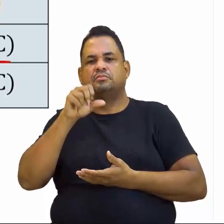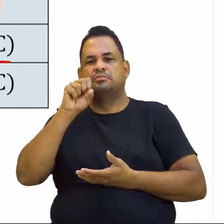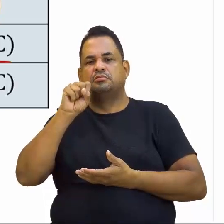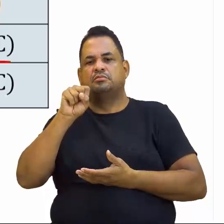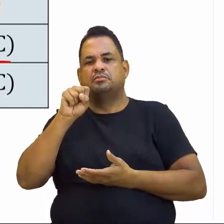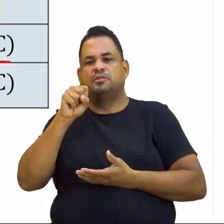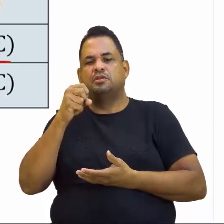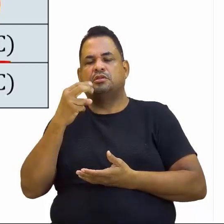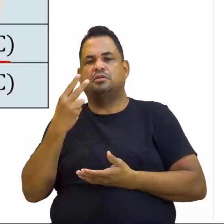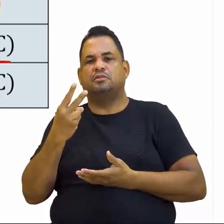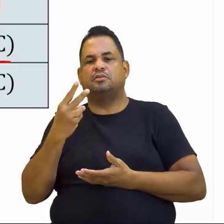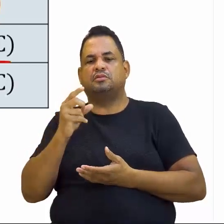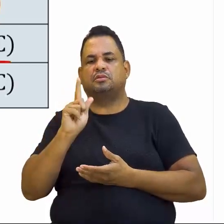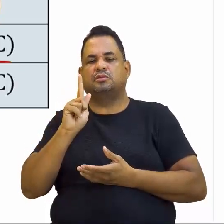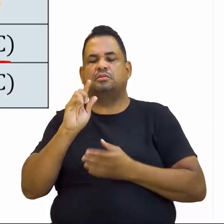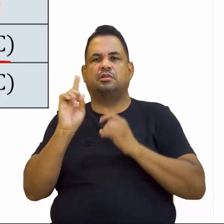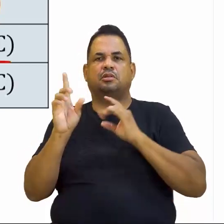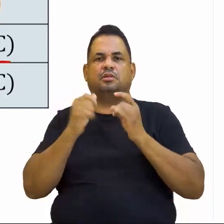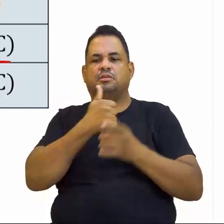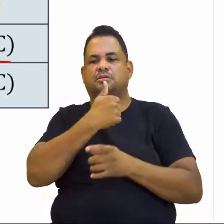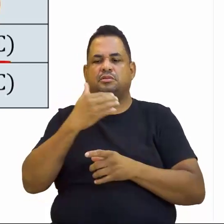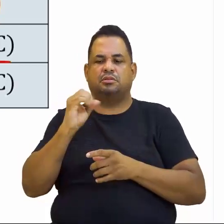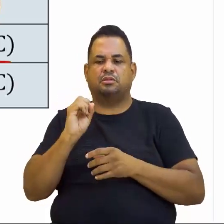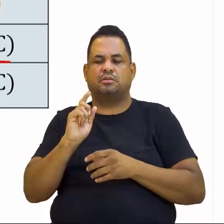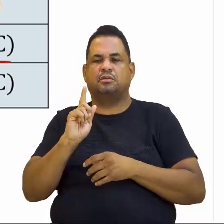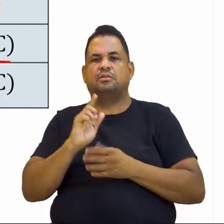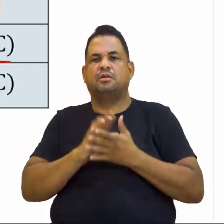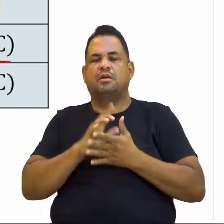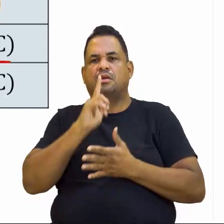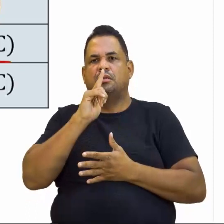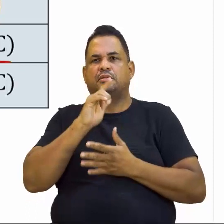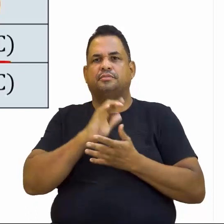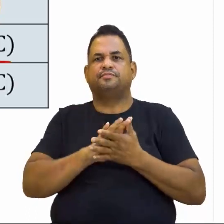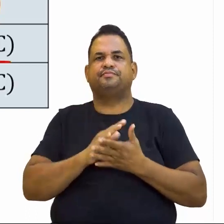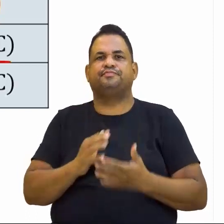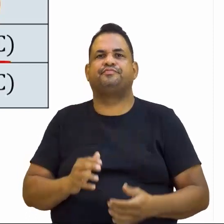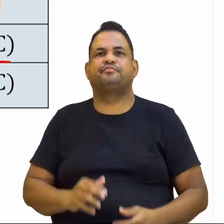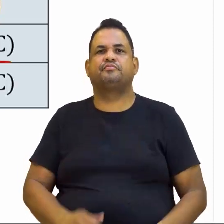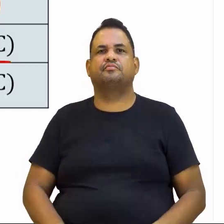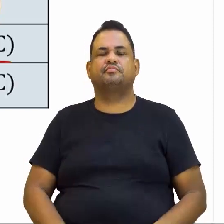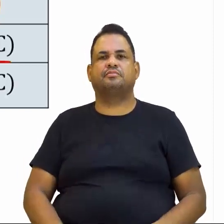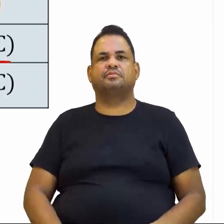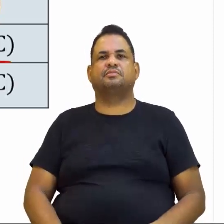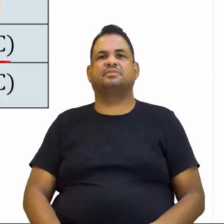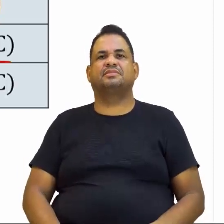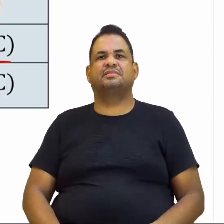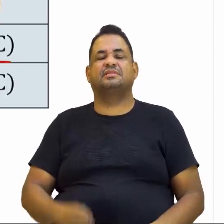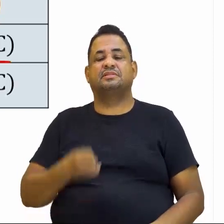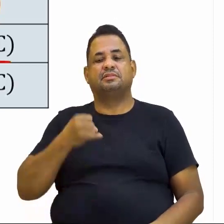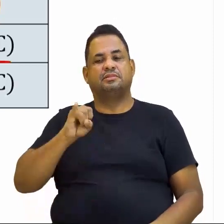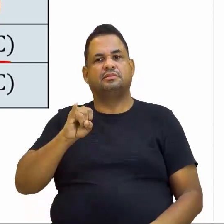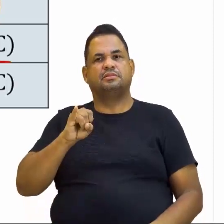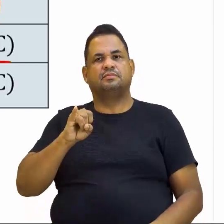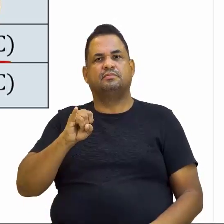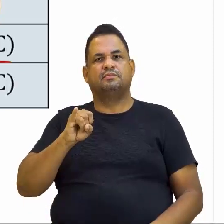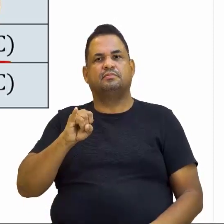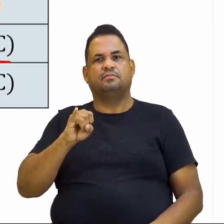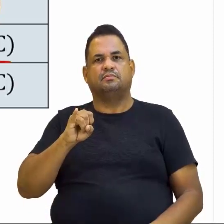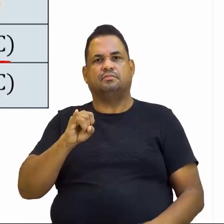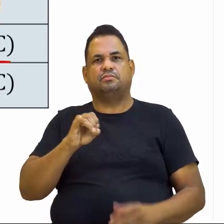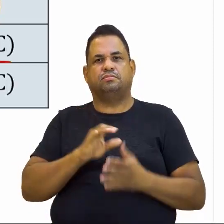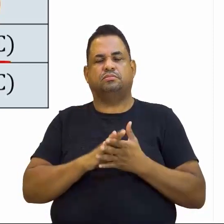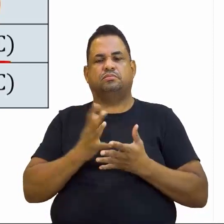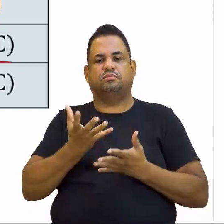35,82 gramas para cada 100 gramas de água, na temperatura de 20 graus Celsius. Se a gente